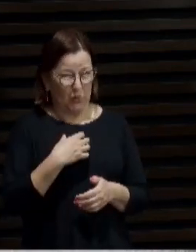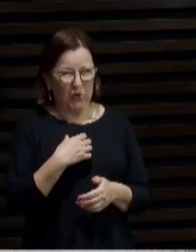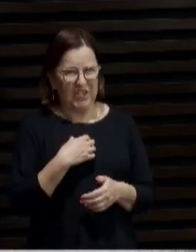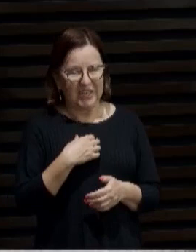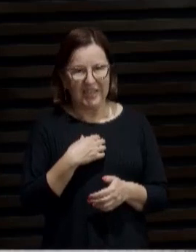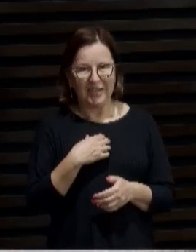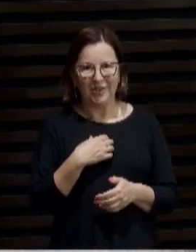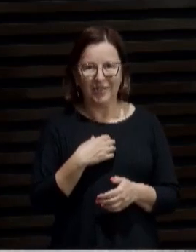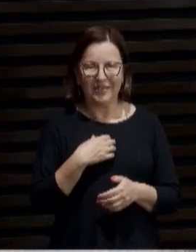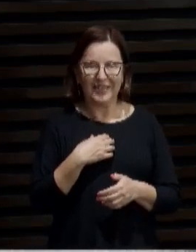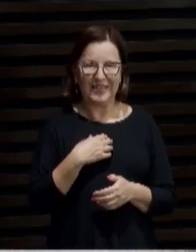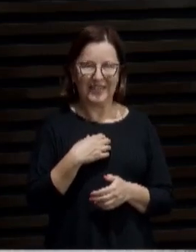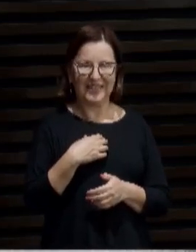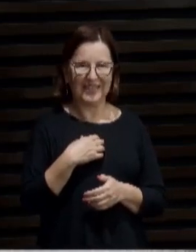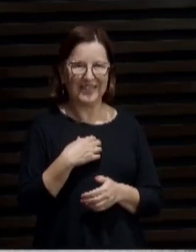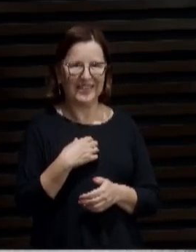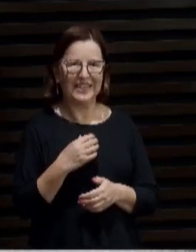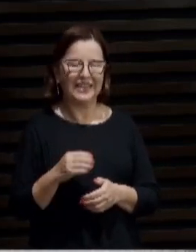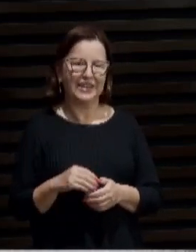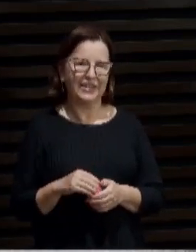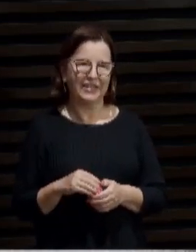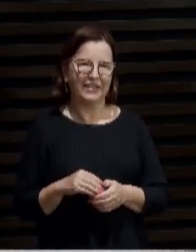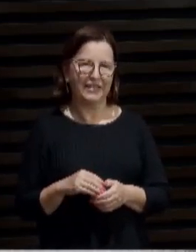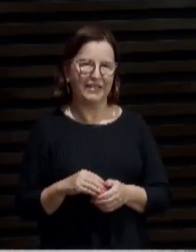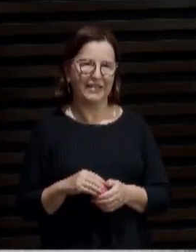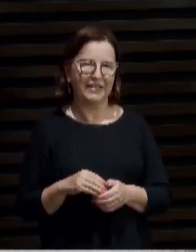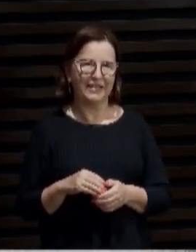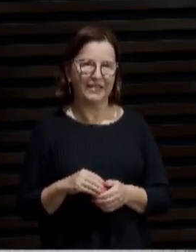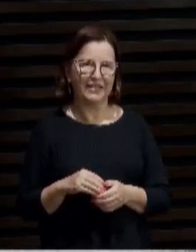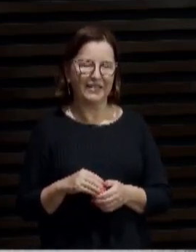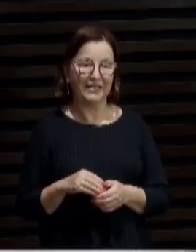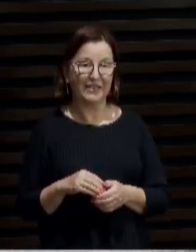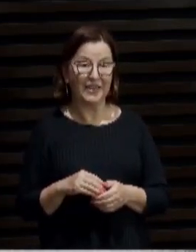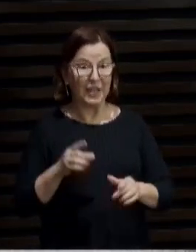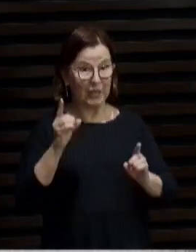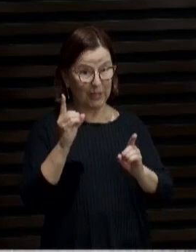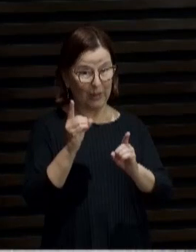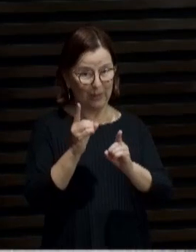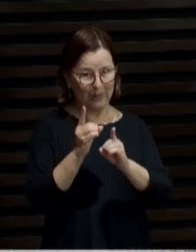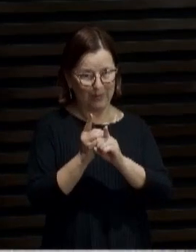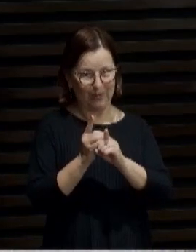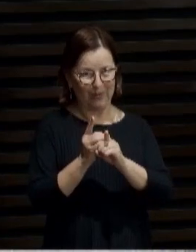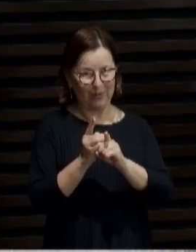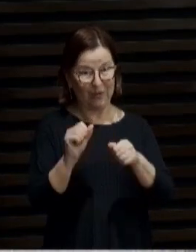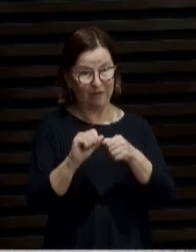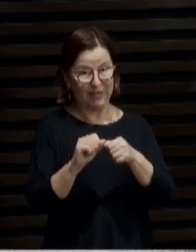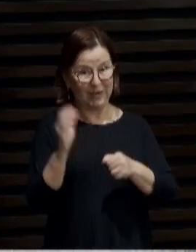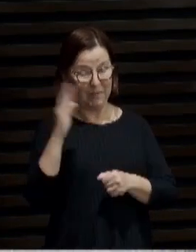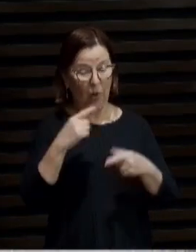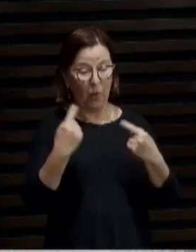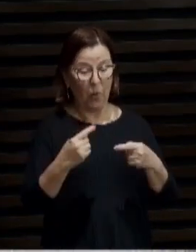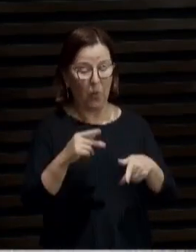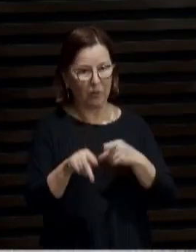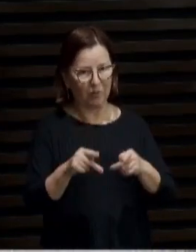gente vencer esse pessoal, da gente fazer algo contra eles, é nós semearmos entre eles uma doutrina errada. A gente fala para